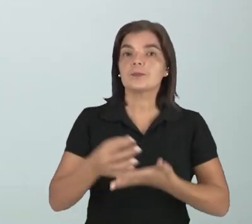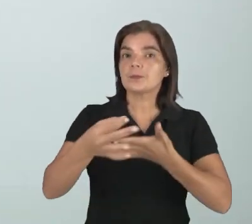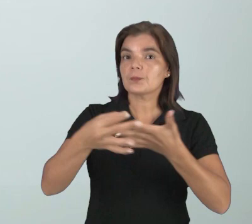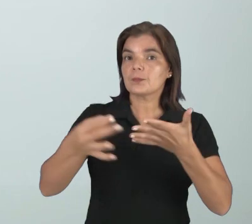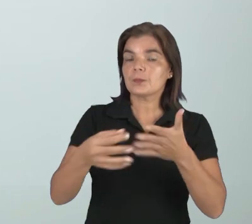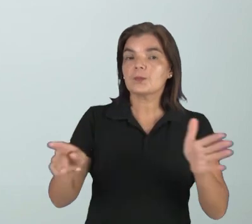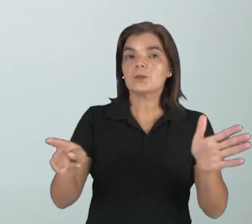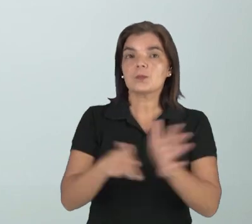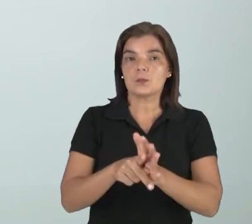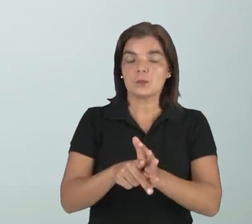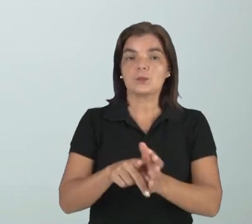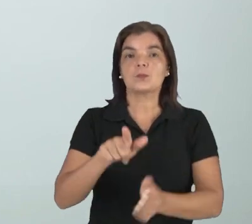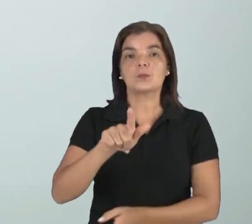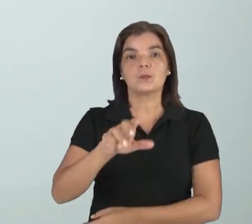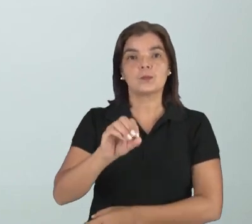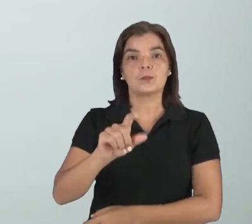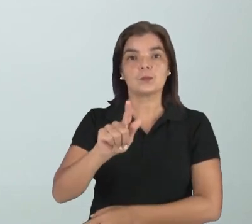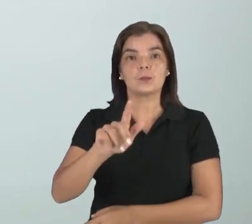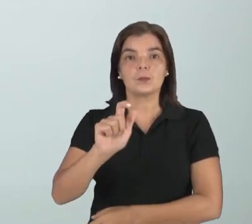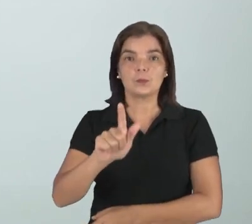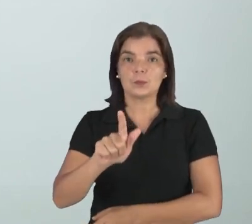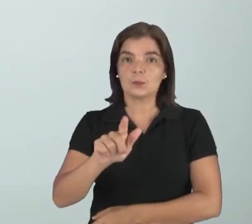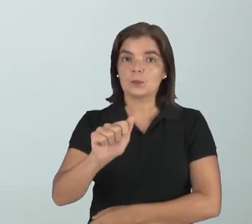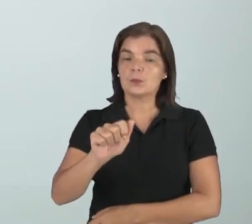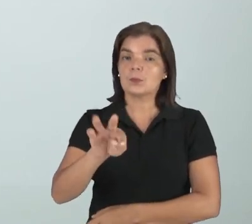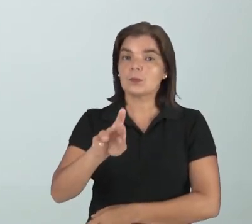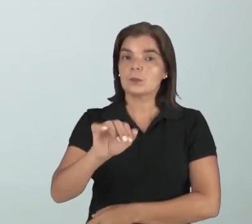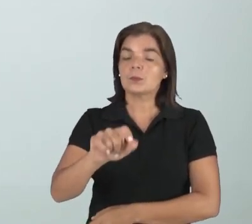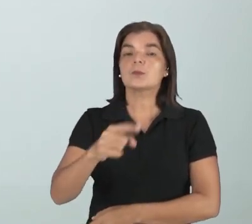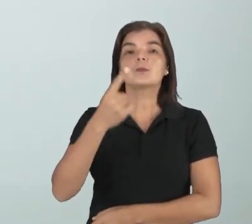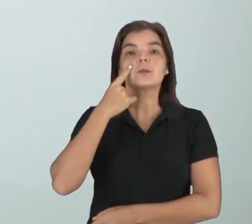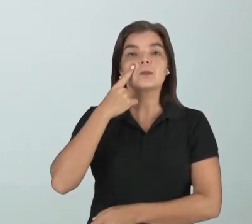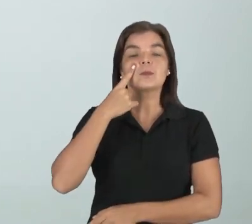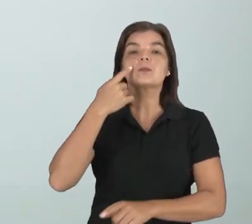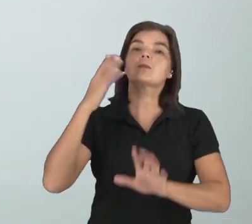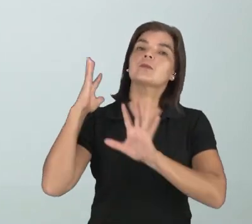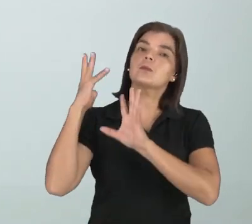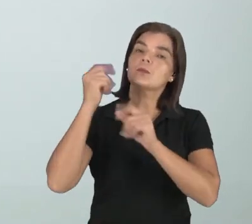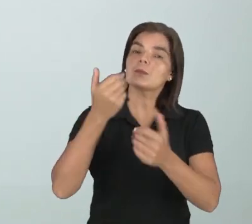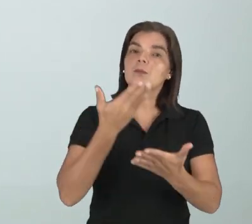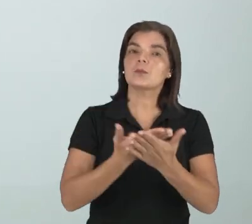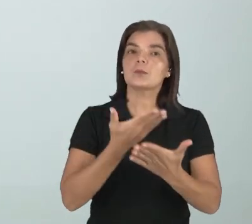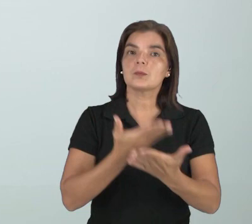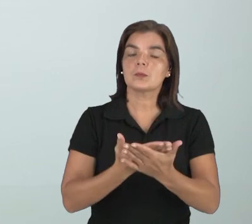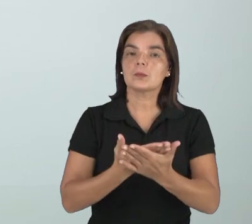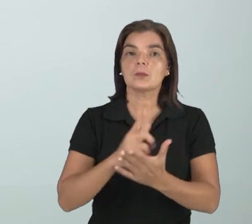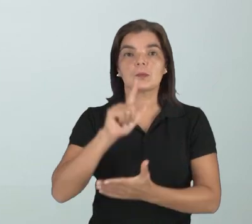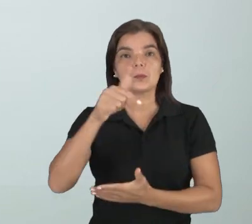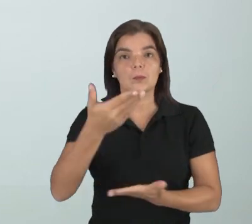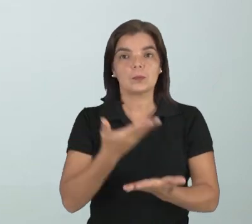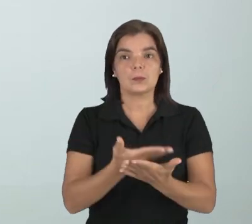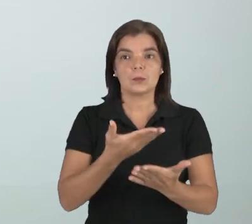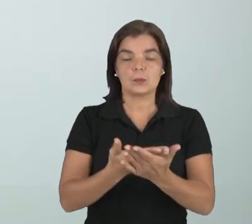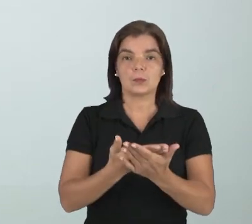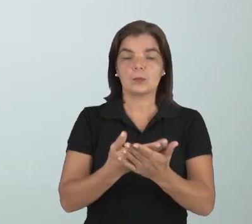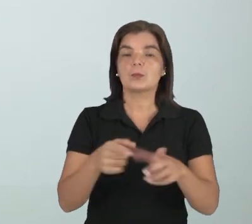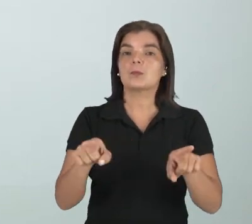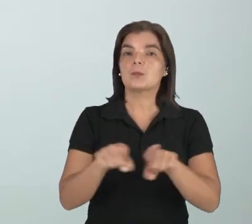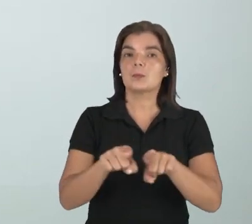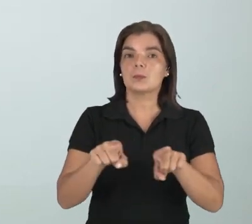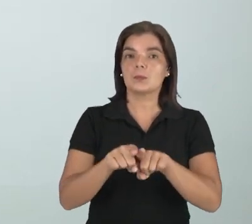e as propriedades do logaritmo. Peço a vocês que revejam essa aula e outras aulas em